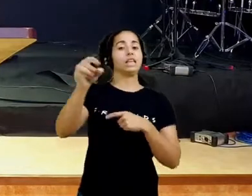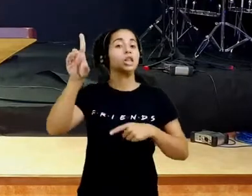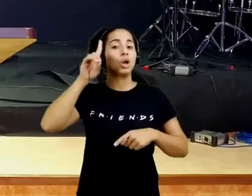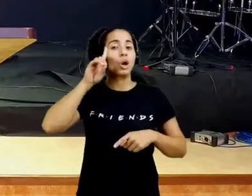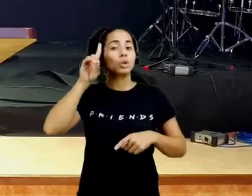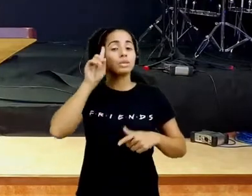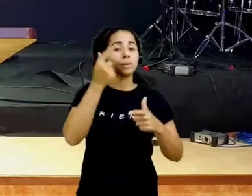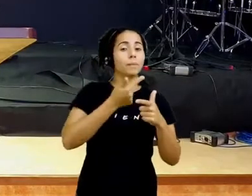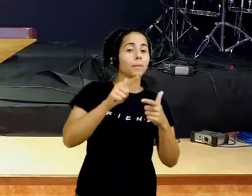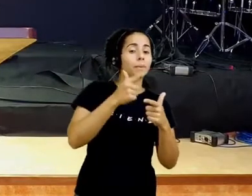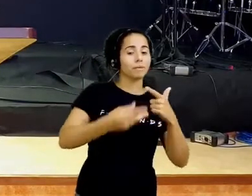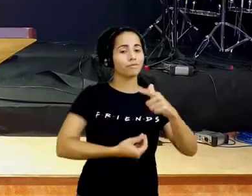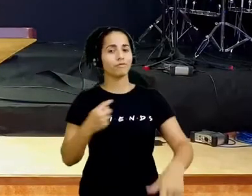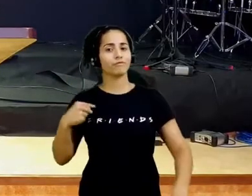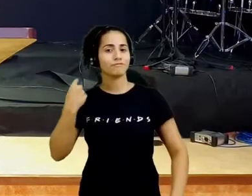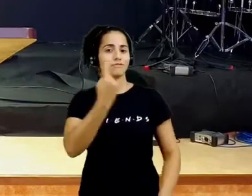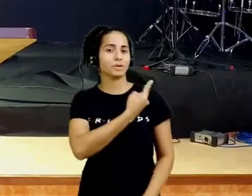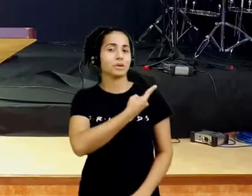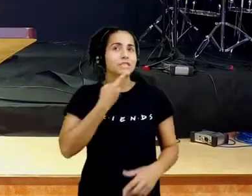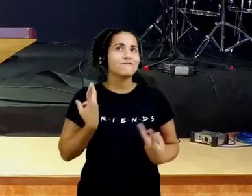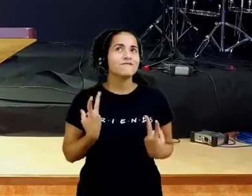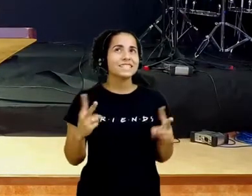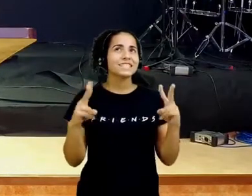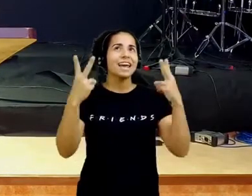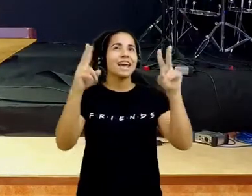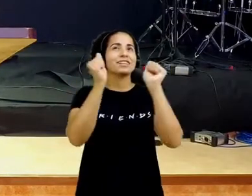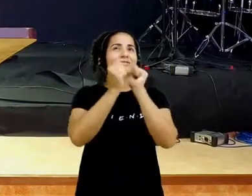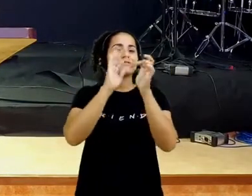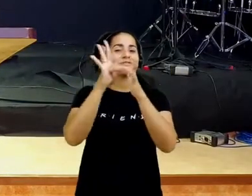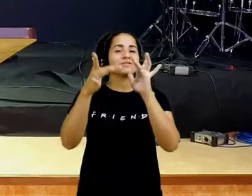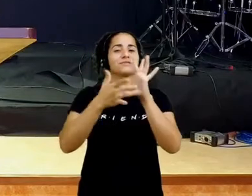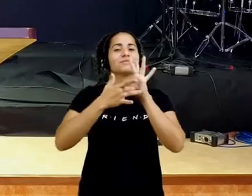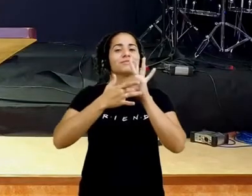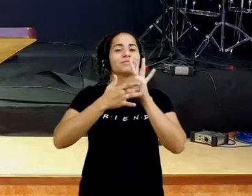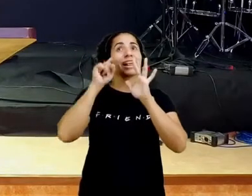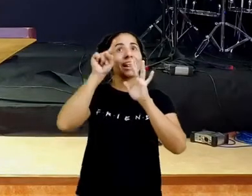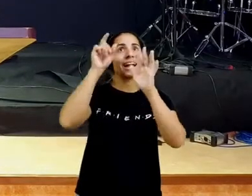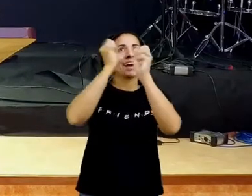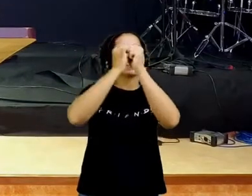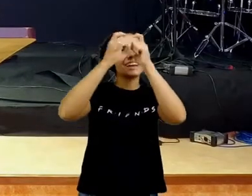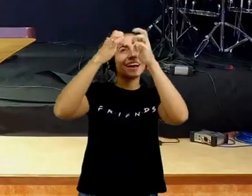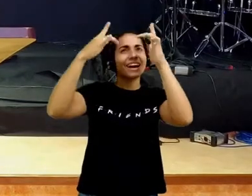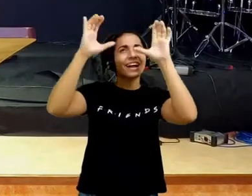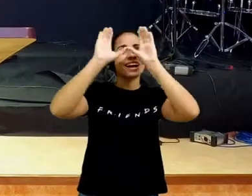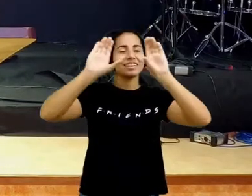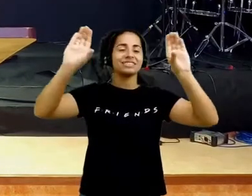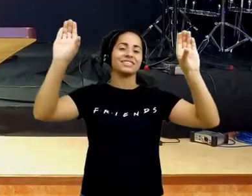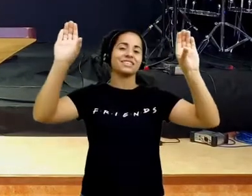qualquer obstáculo das nossas vidas e triunfarmos com Jesus um dia na sua eternidade.